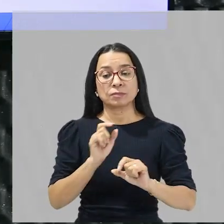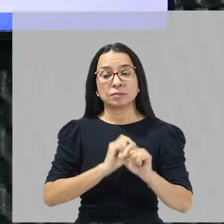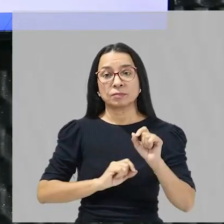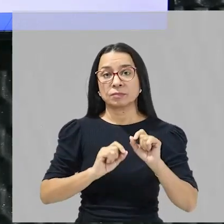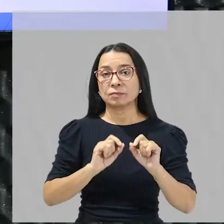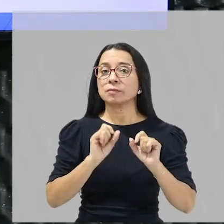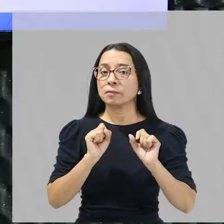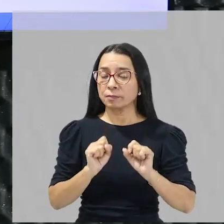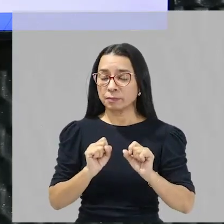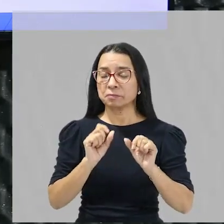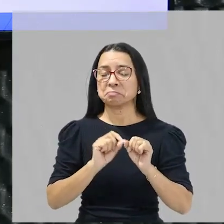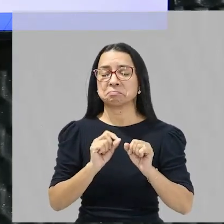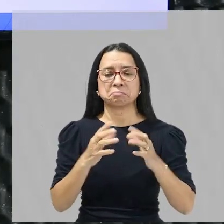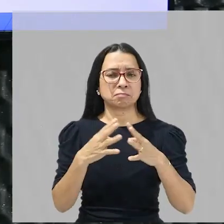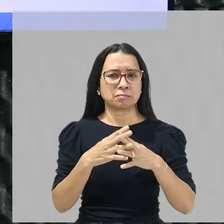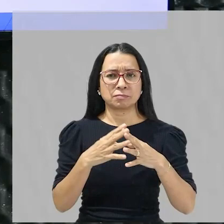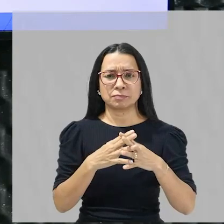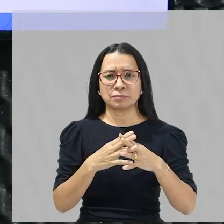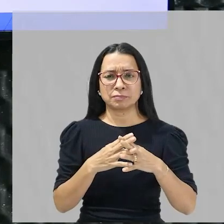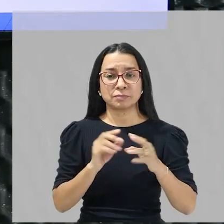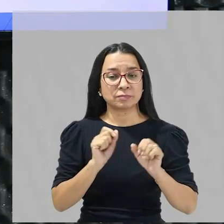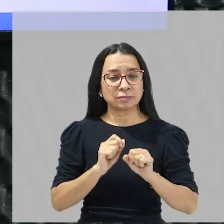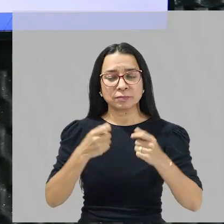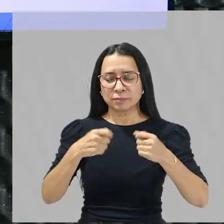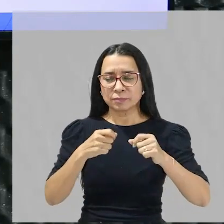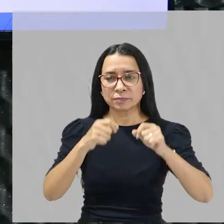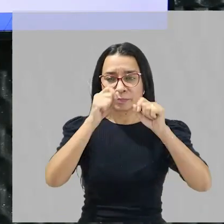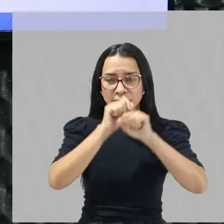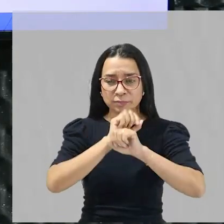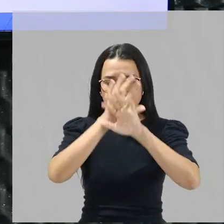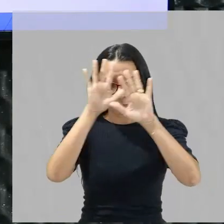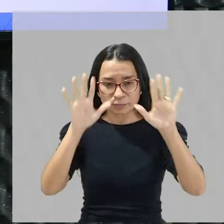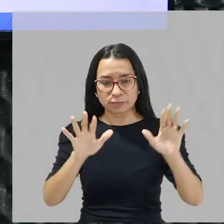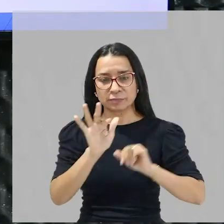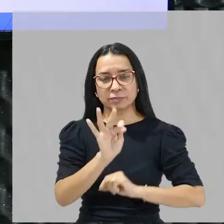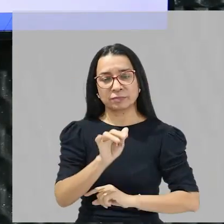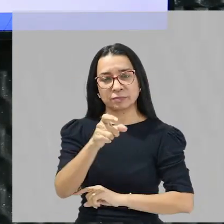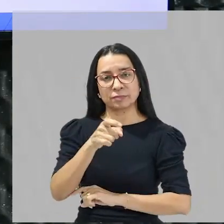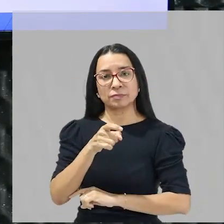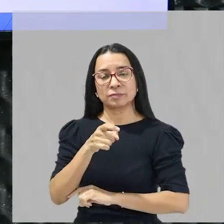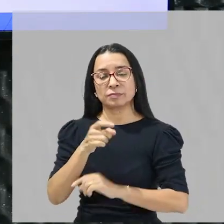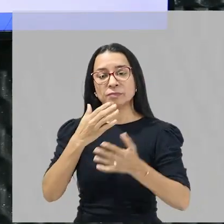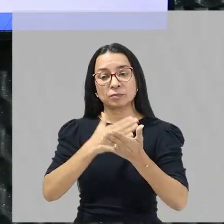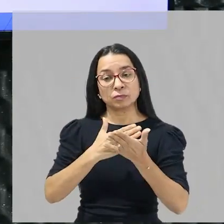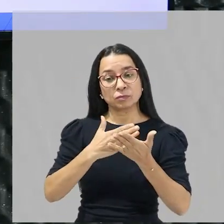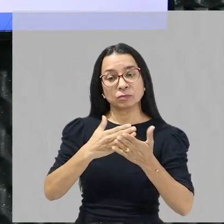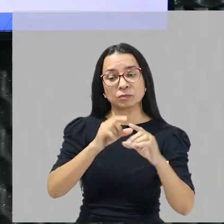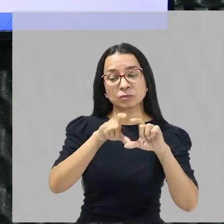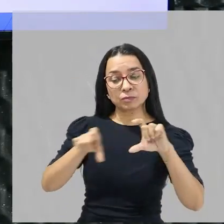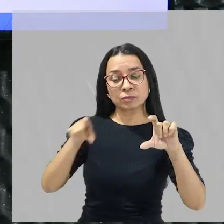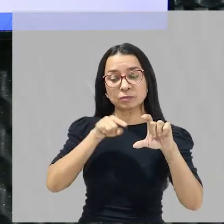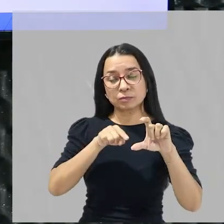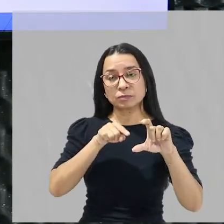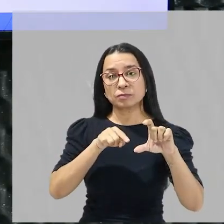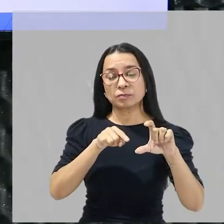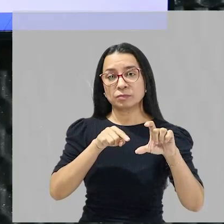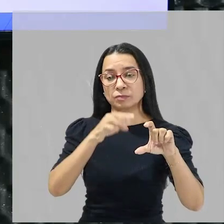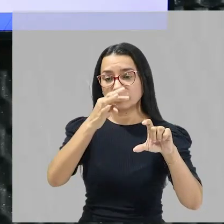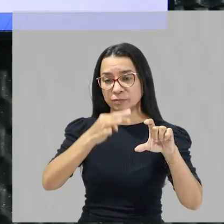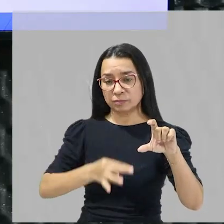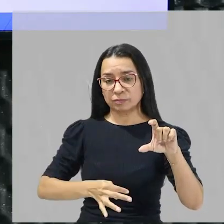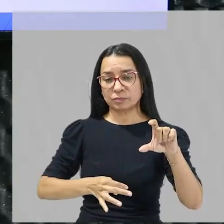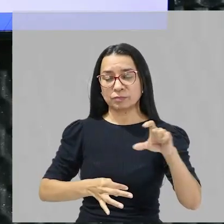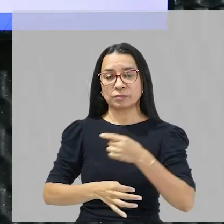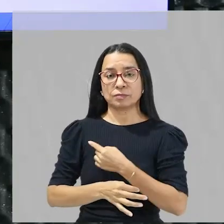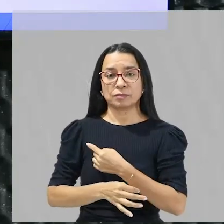confusão, tá? Mas eu precisava deixar isso bem claro, que a f de x que foi dada lá no comecinho, meio vezes